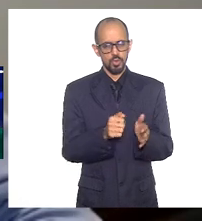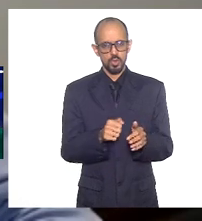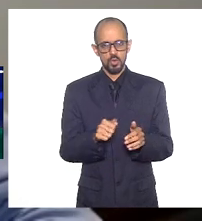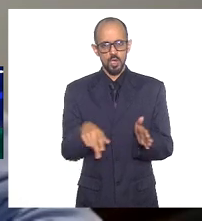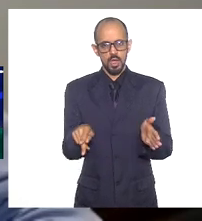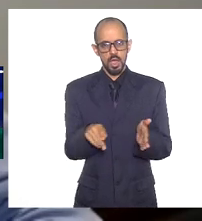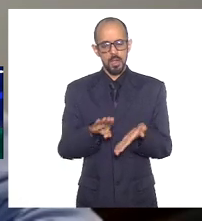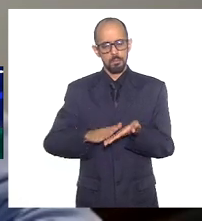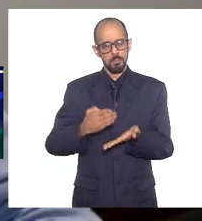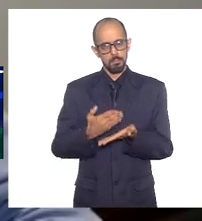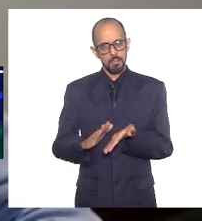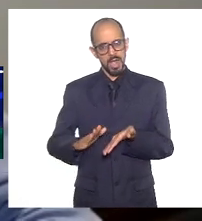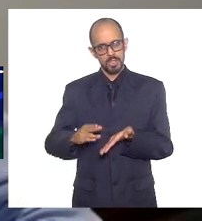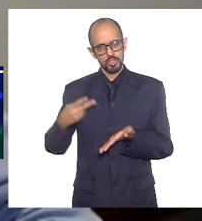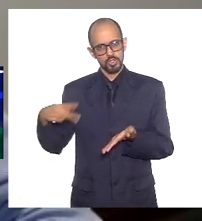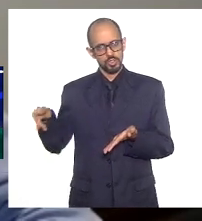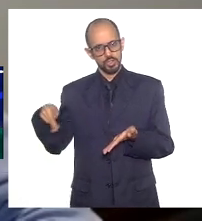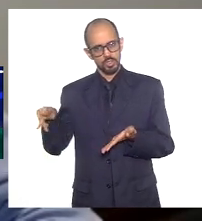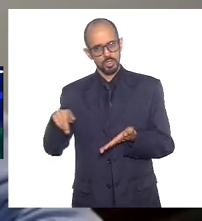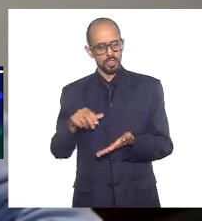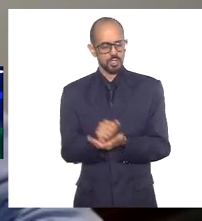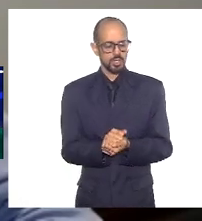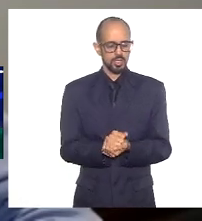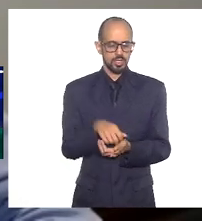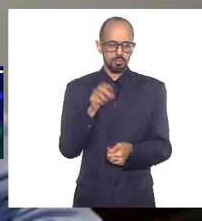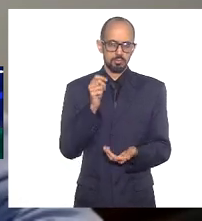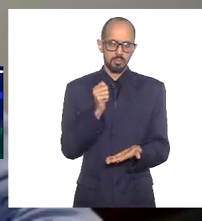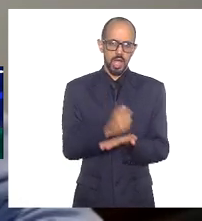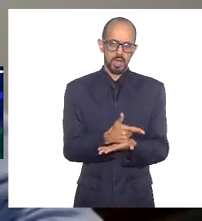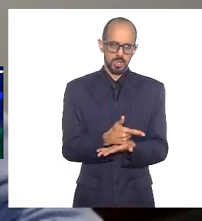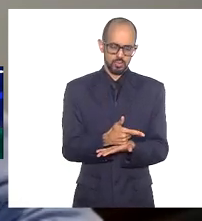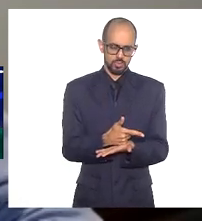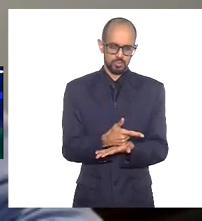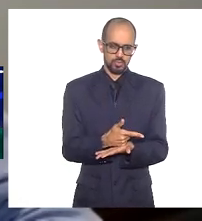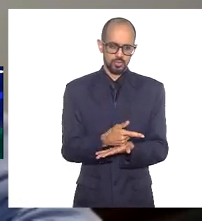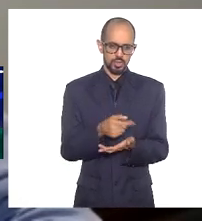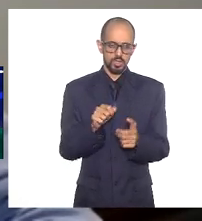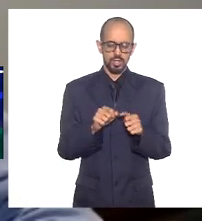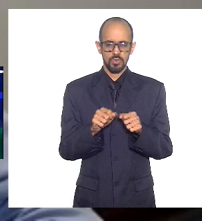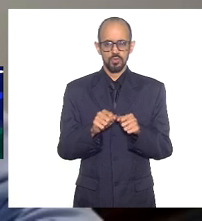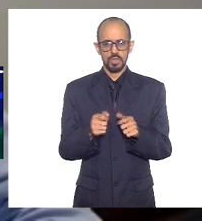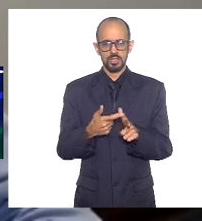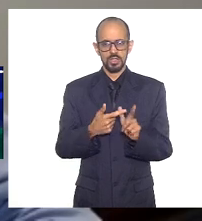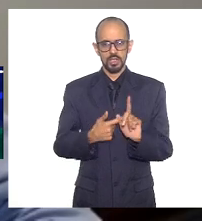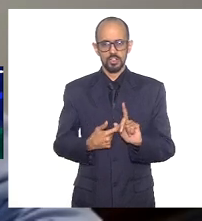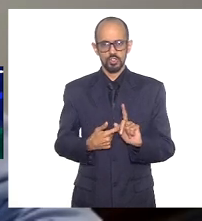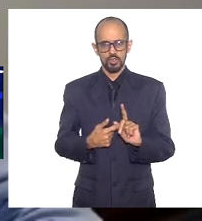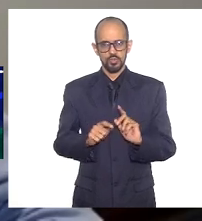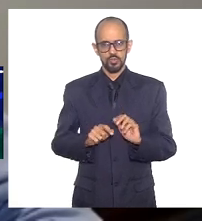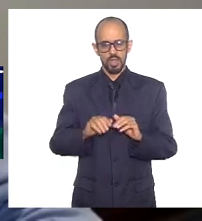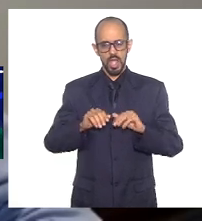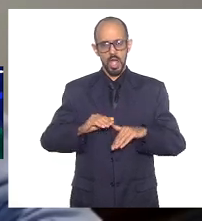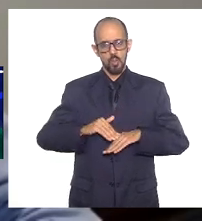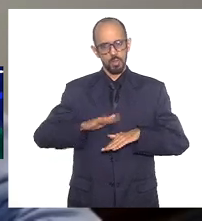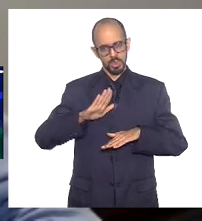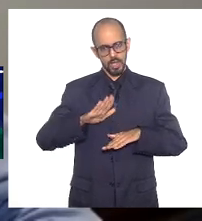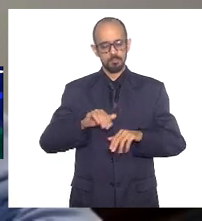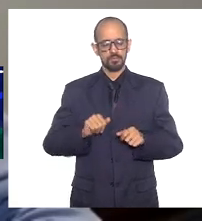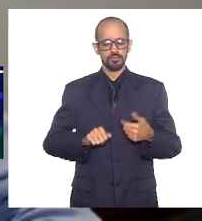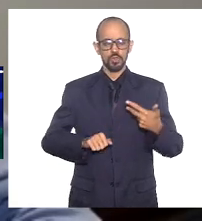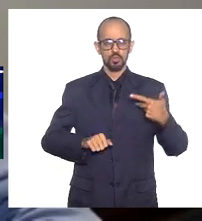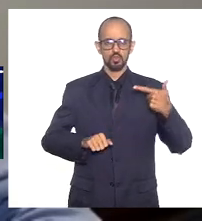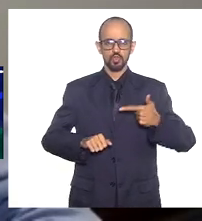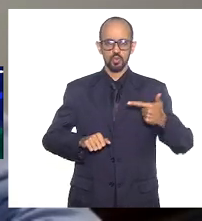anos deixando de participar com a contribuição Previdência Aérea Patronal portanto onerando as finanças do Rio Previdência dois